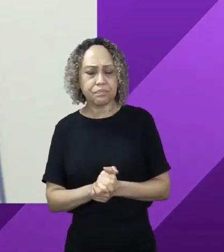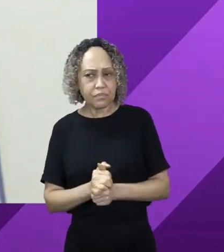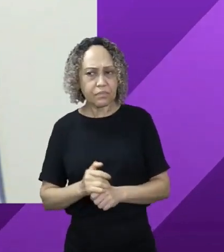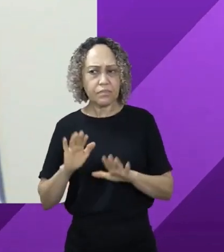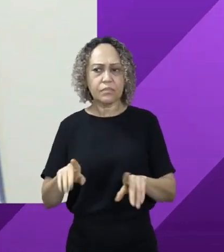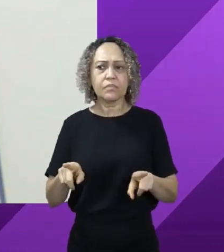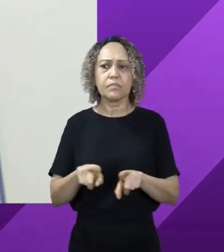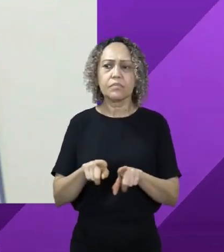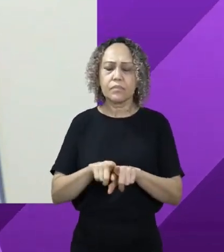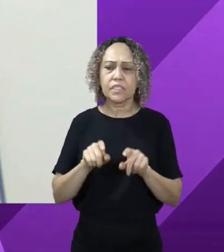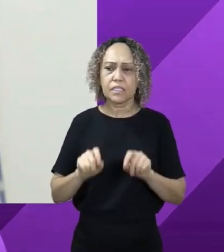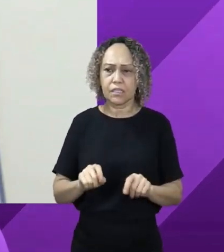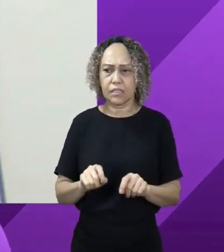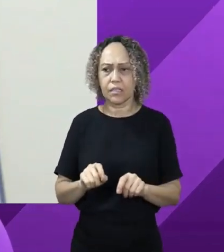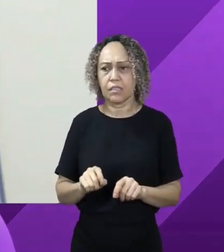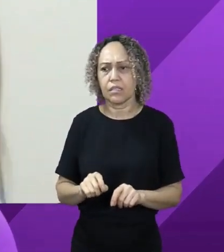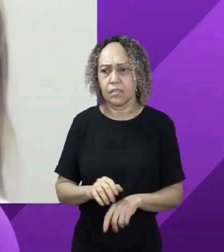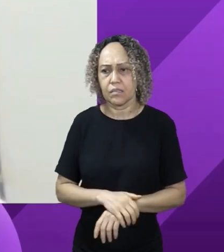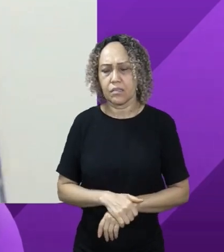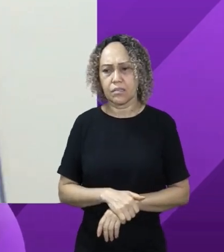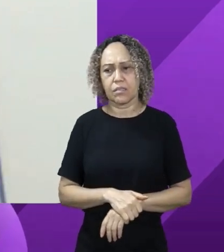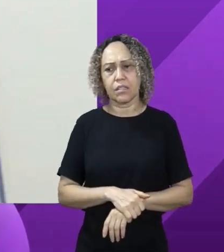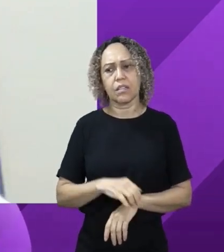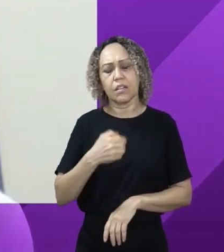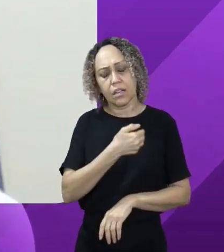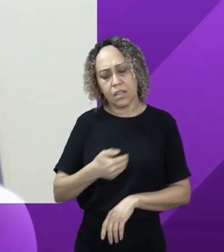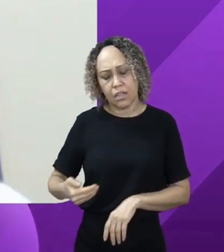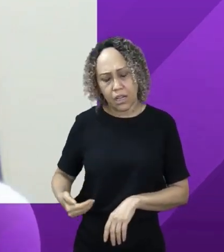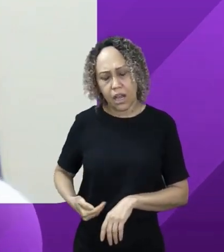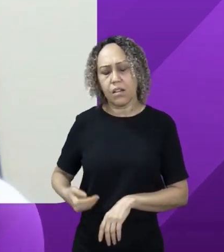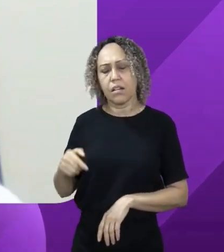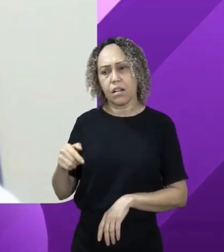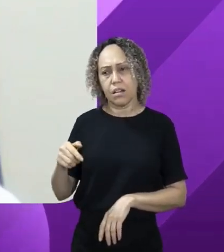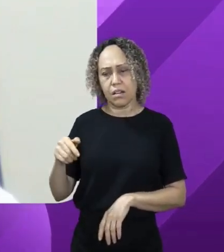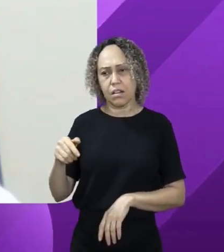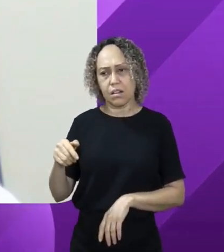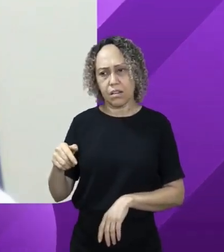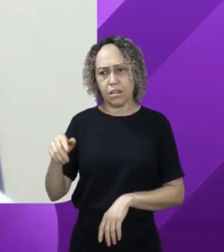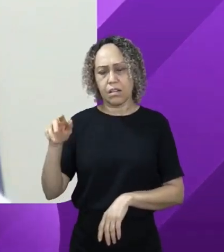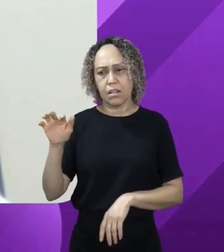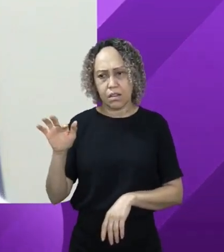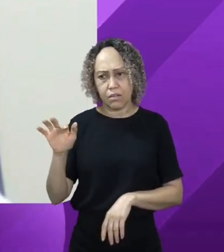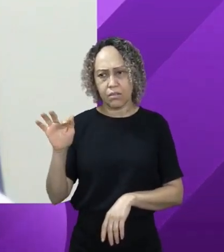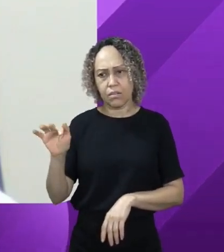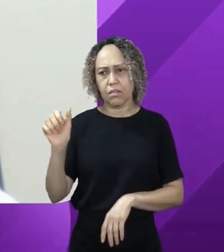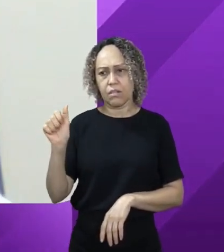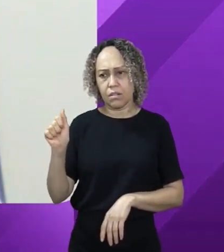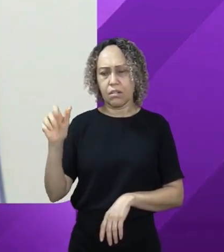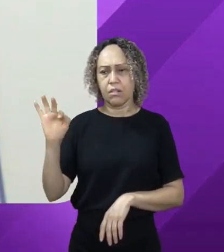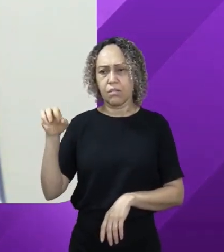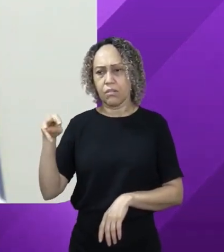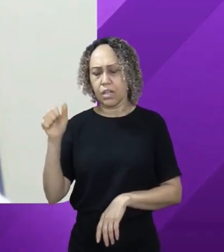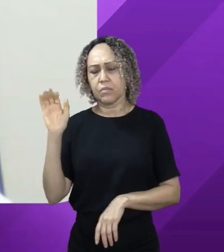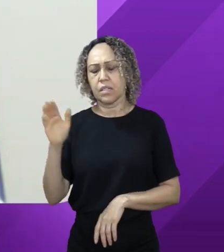deputada estadual 2 vezes, federal 3 vezes, senadora aqui no estado, mas a Prefeitura de Natal, né, não conseguiu em